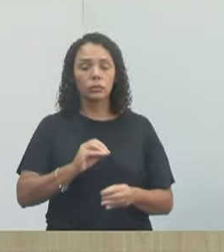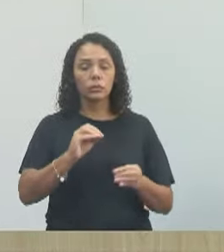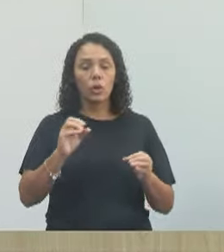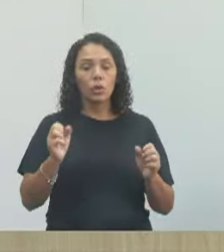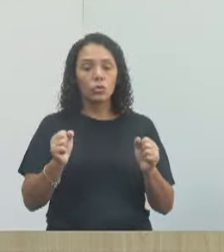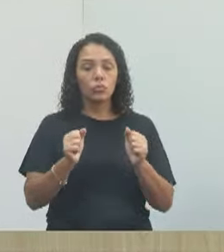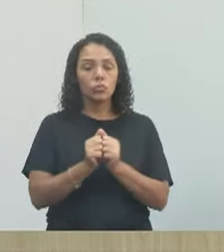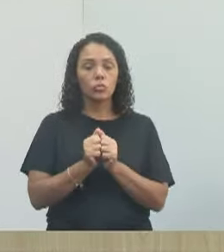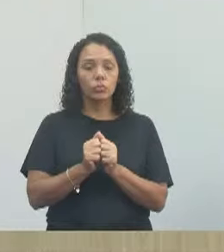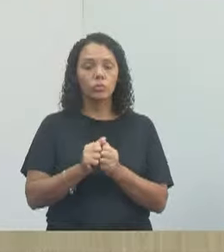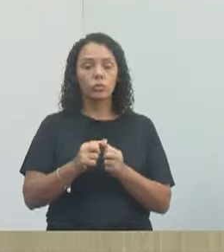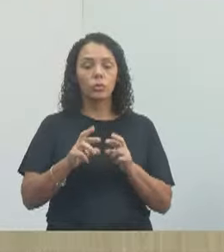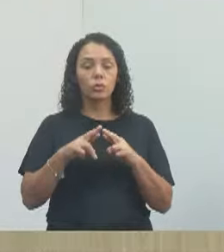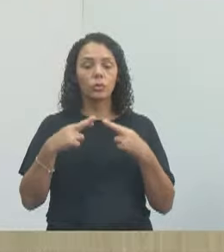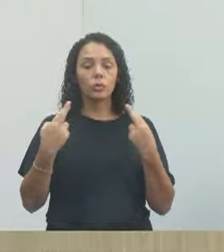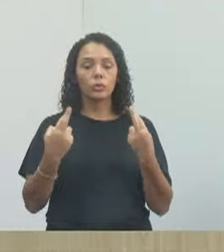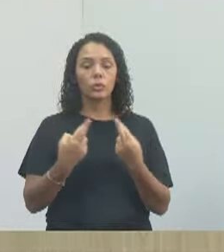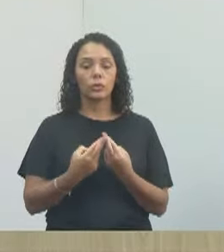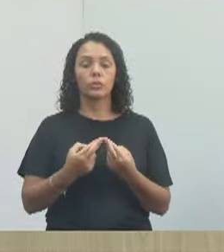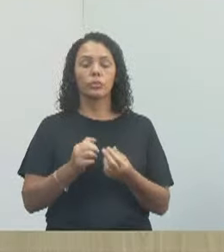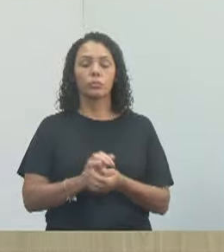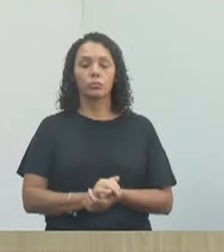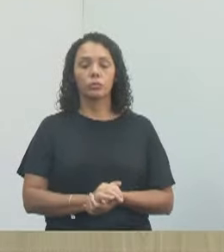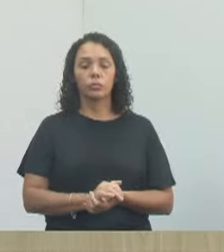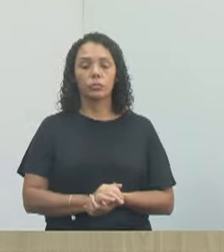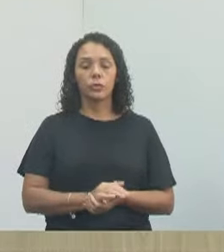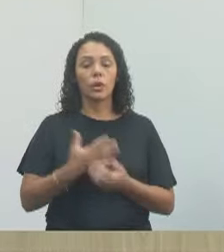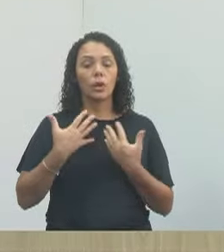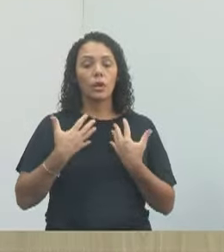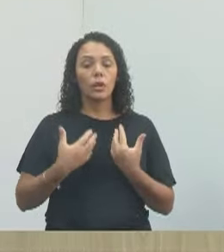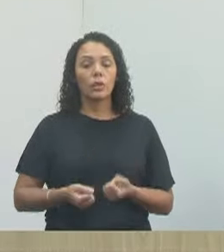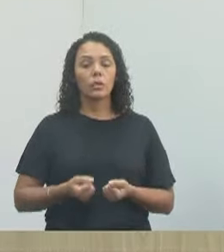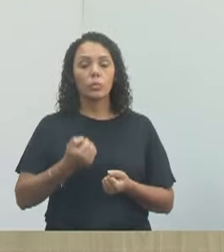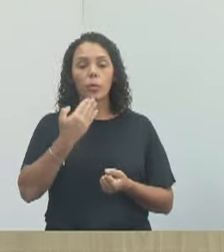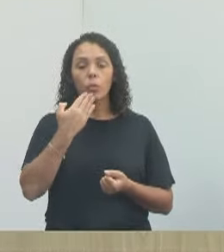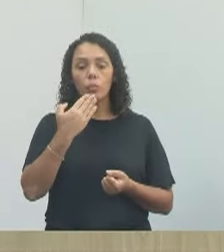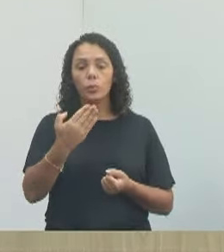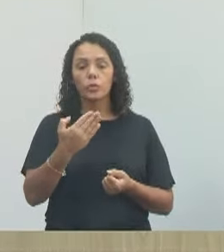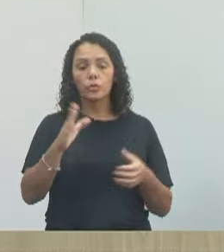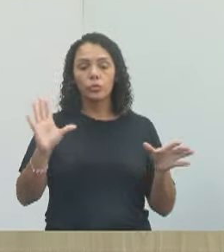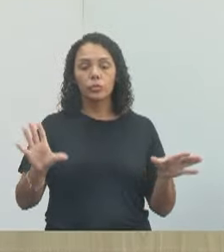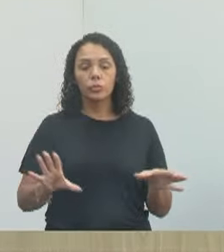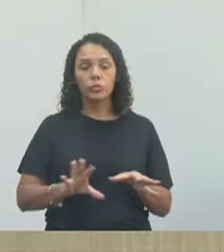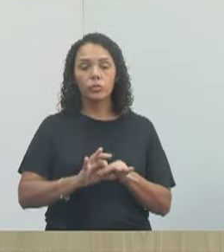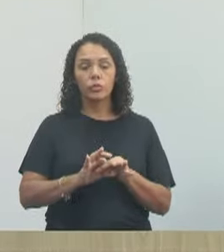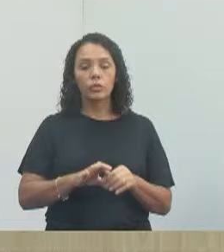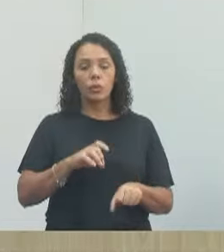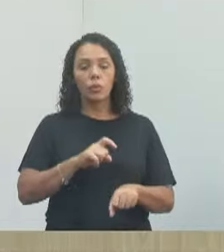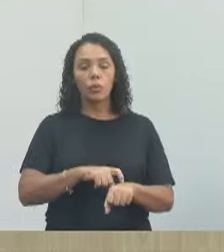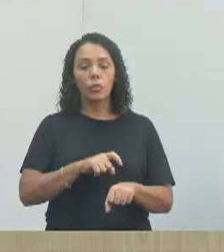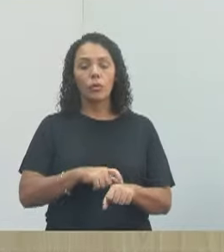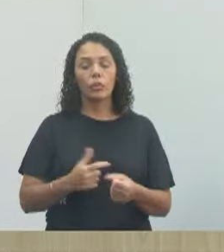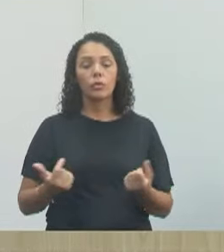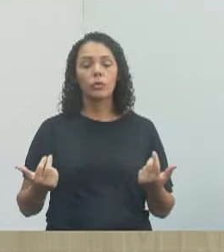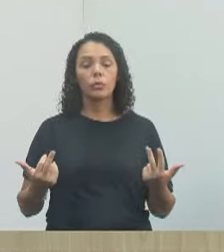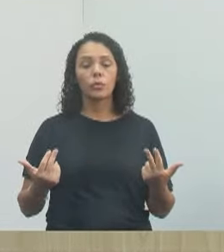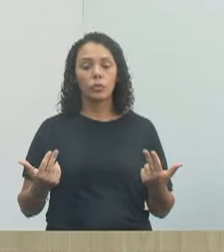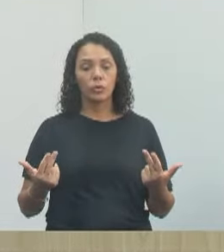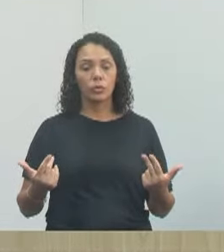Tutelar e recebeu a solicitação de unificação dos horários do